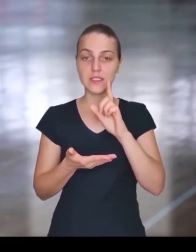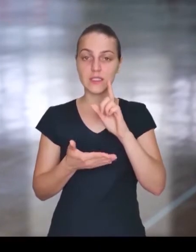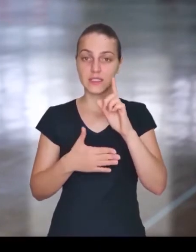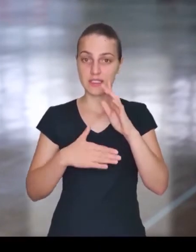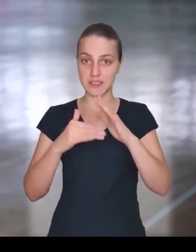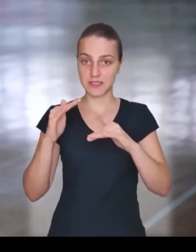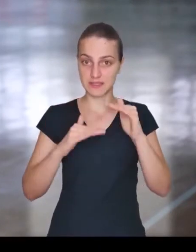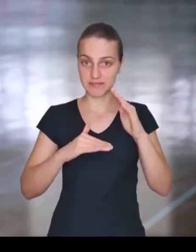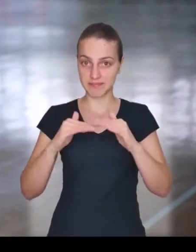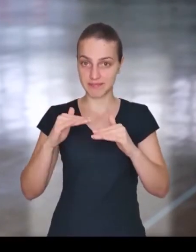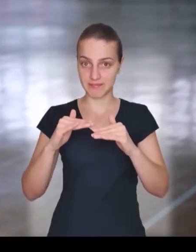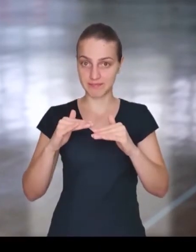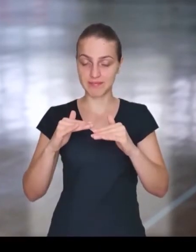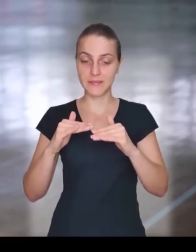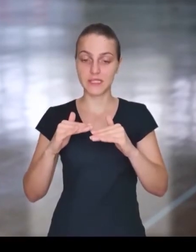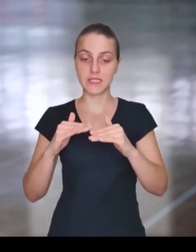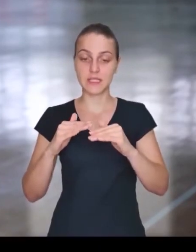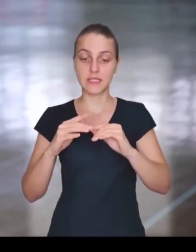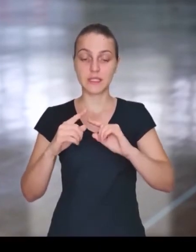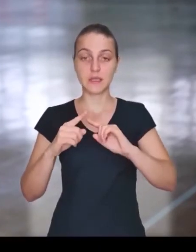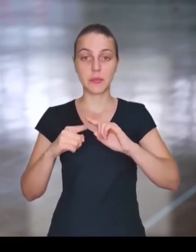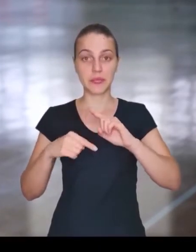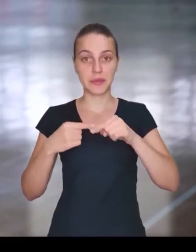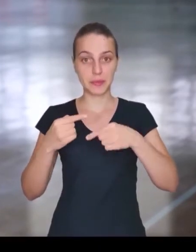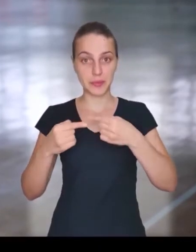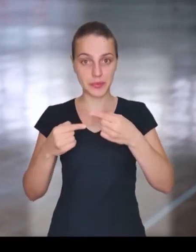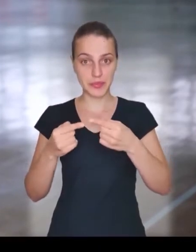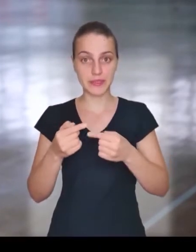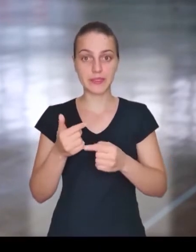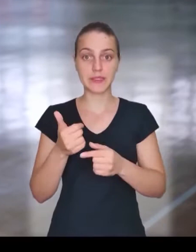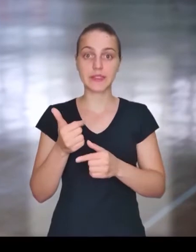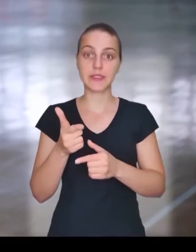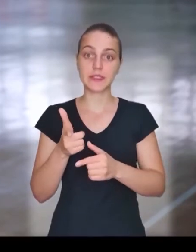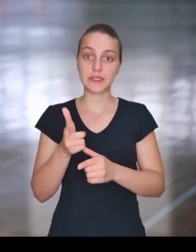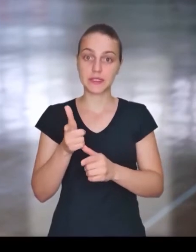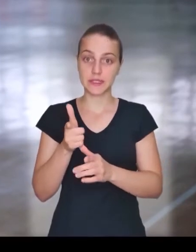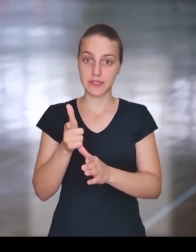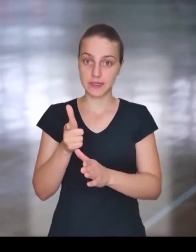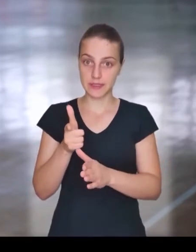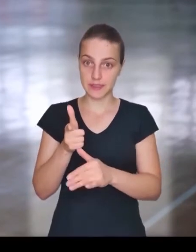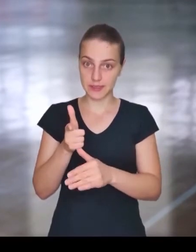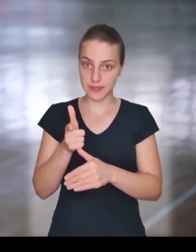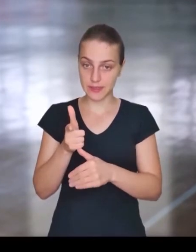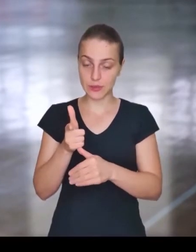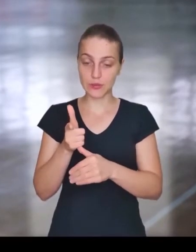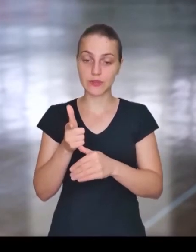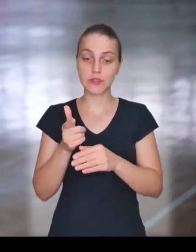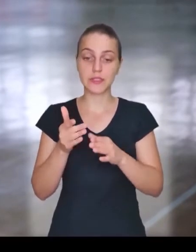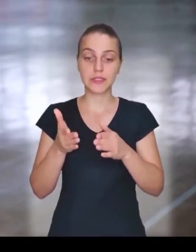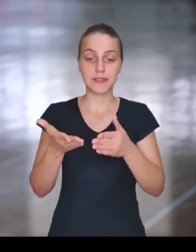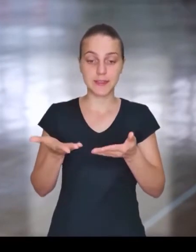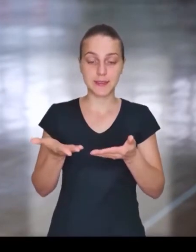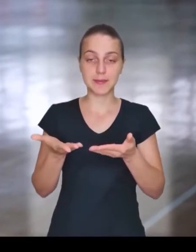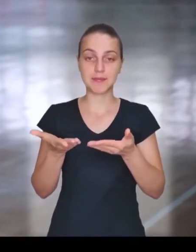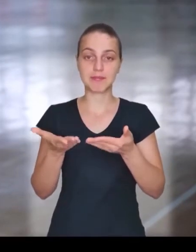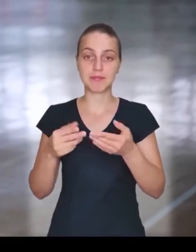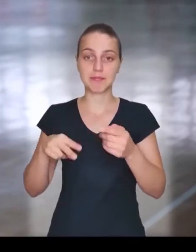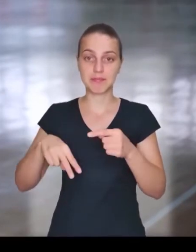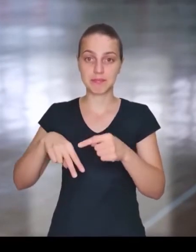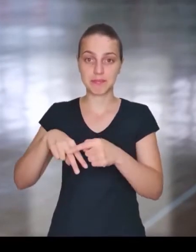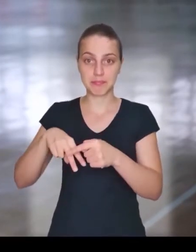tiro num assalto e onde eu vinha perder a minha perna direita. Foi um baque bem grande assim